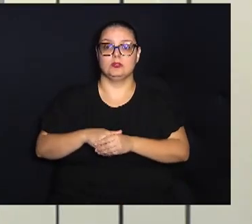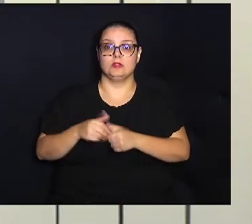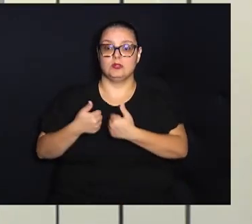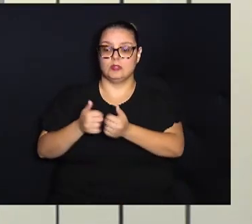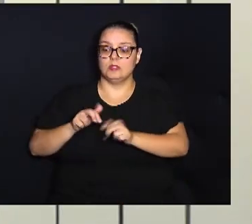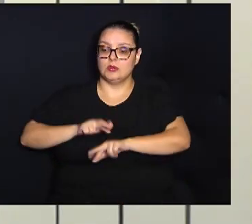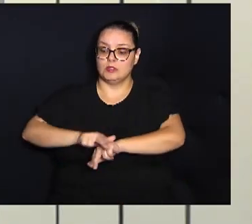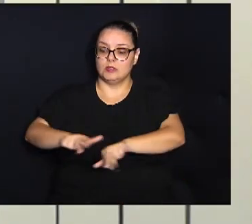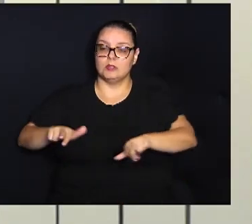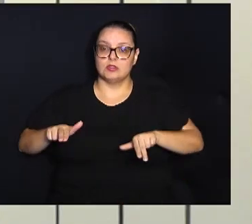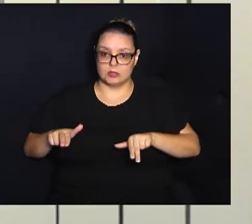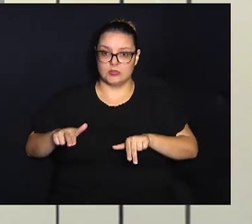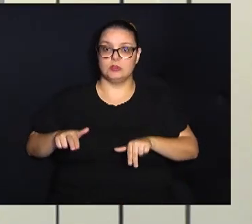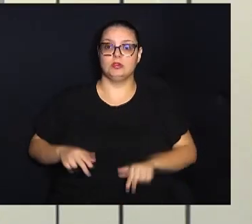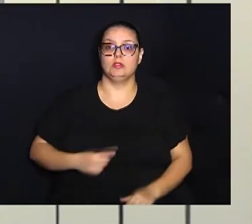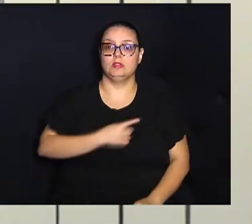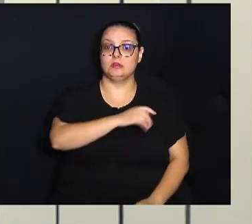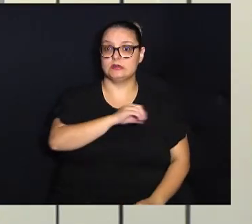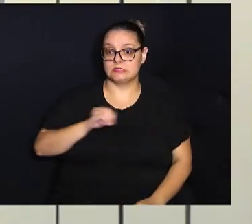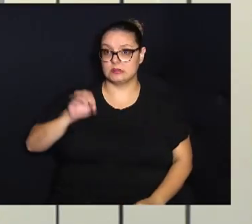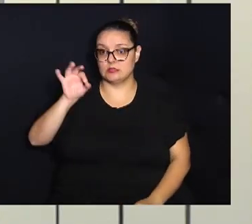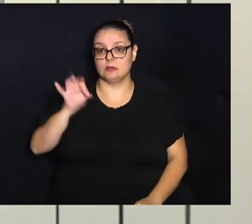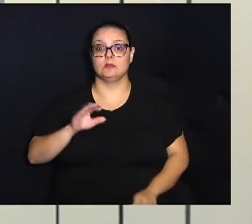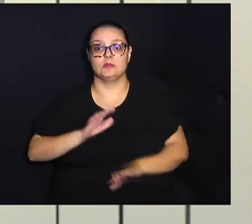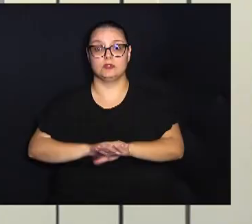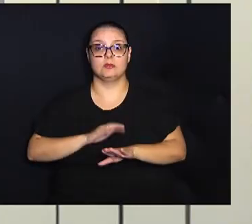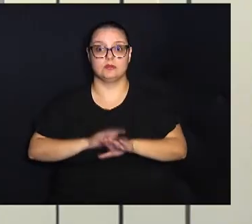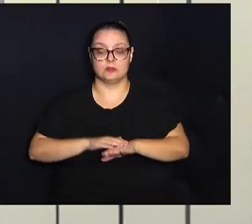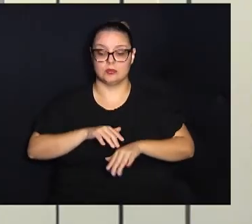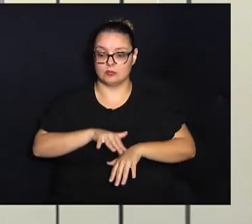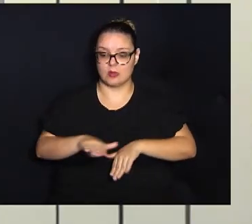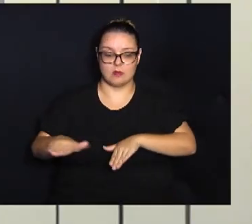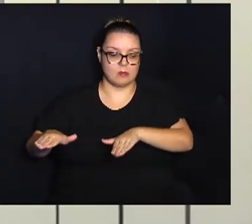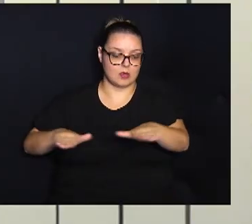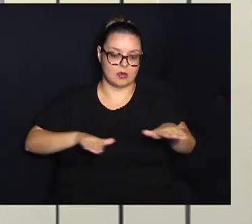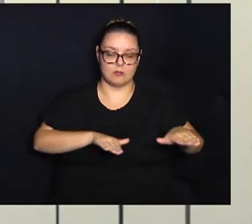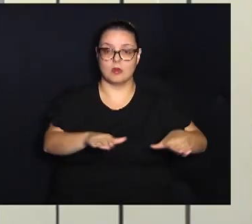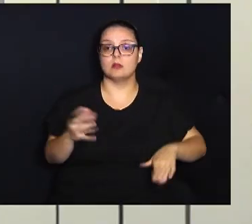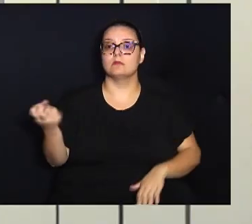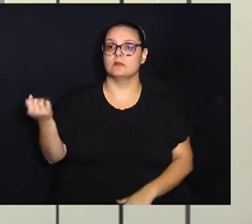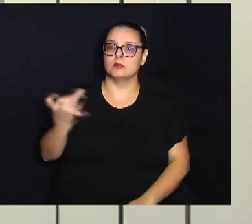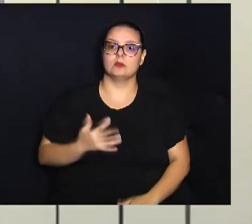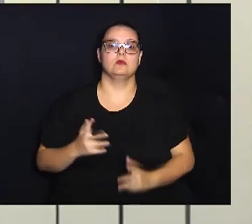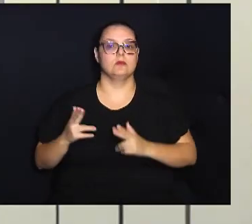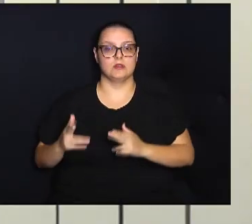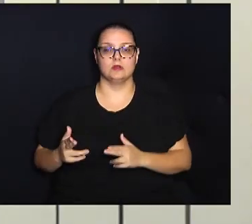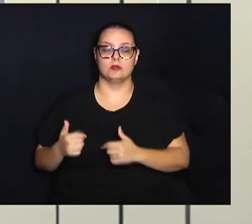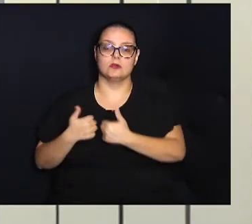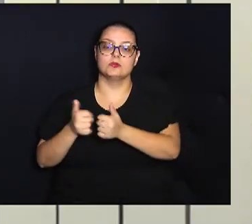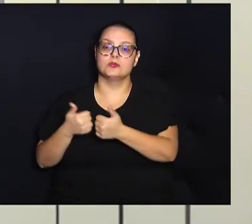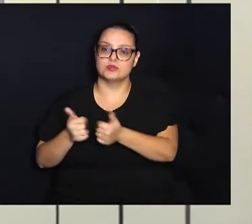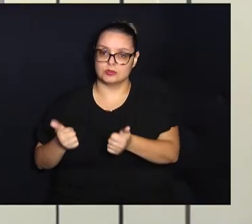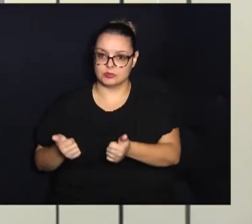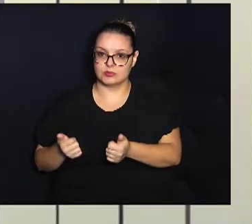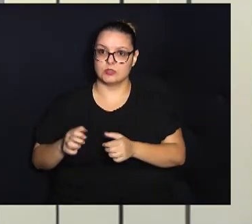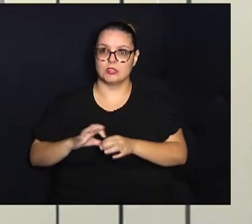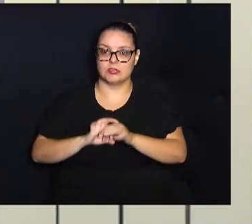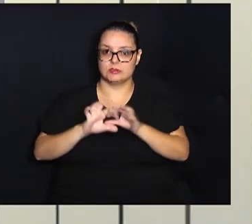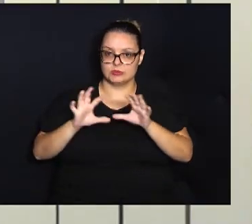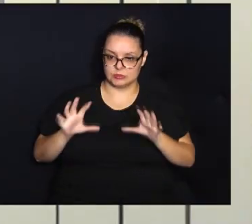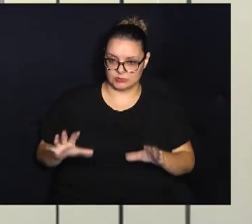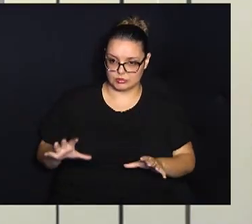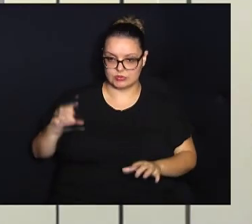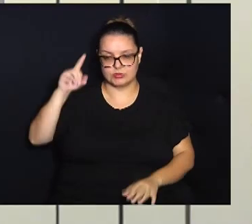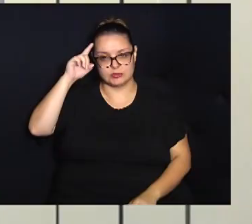ônibus estará com 100% de operação e será a mesma quantidade de veículos disponíveis